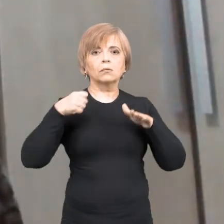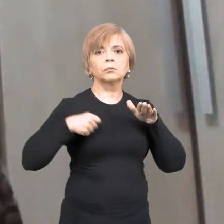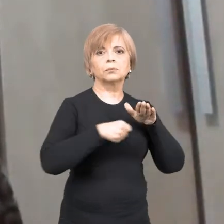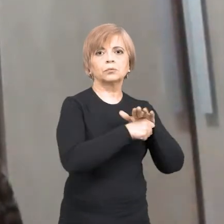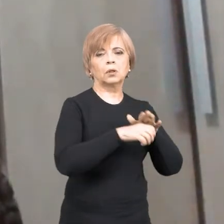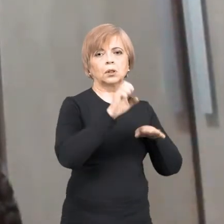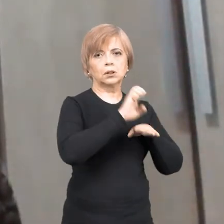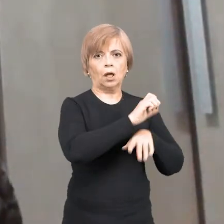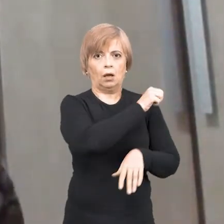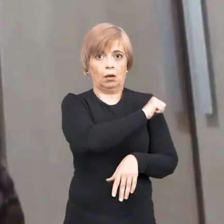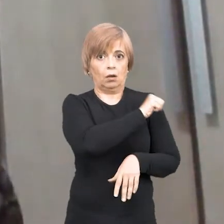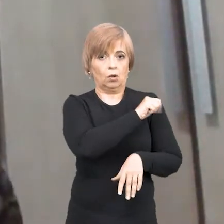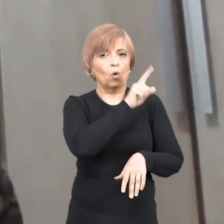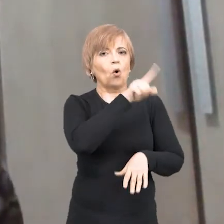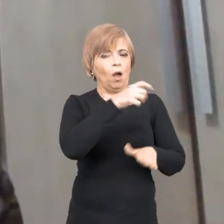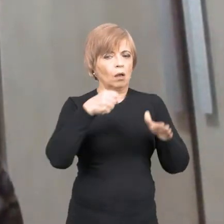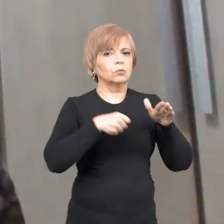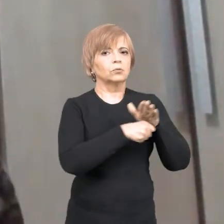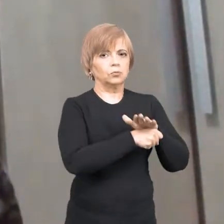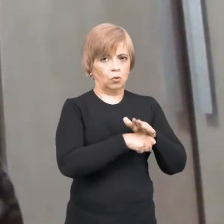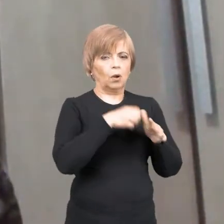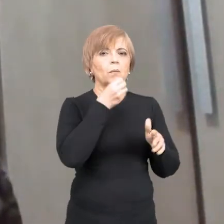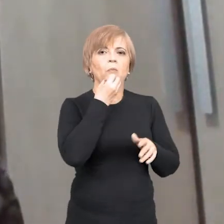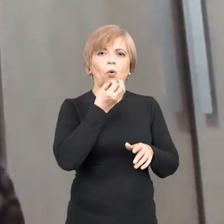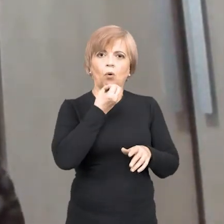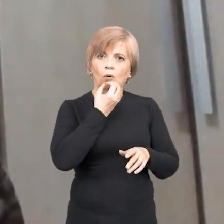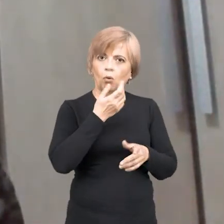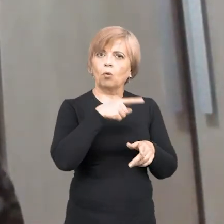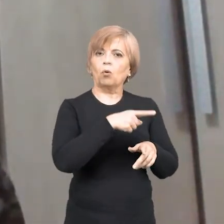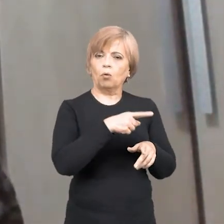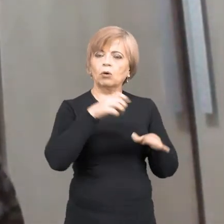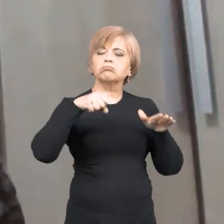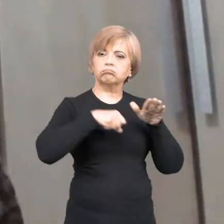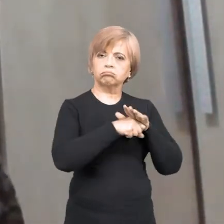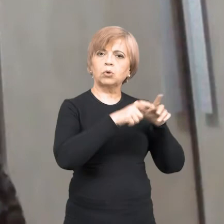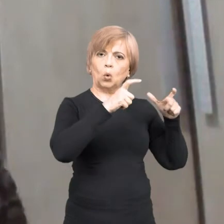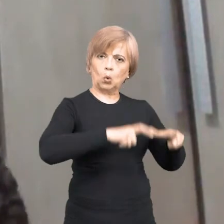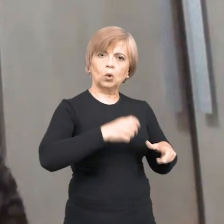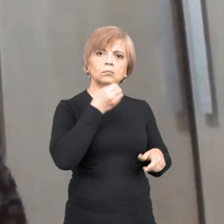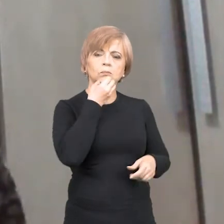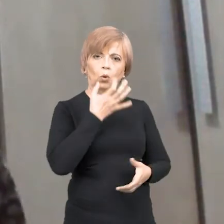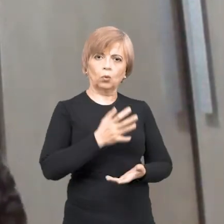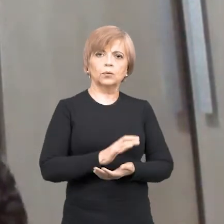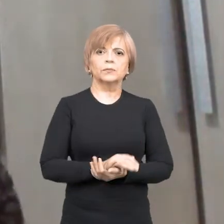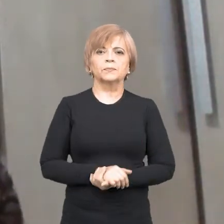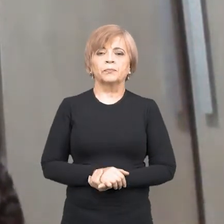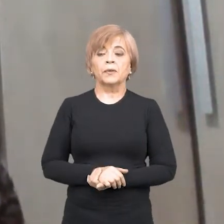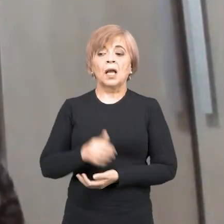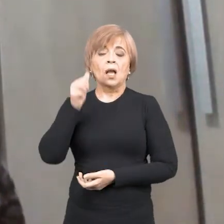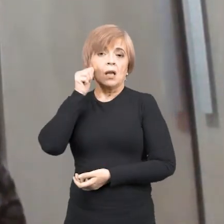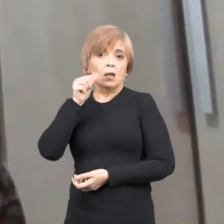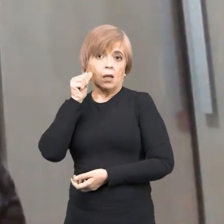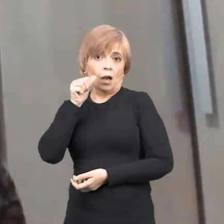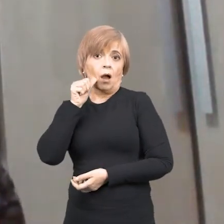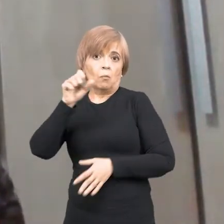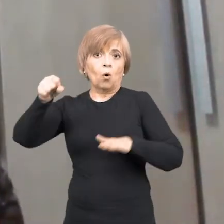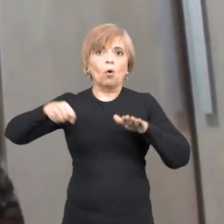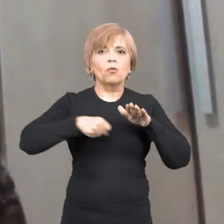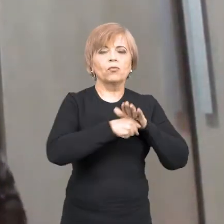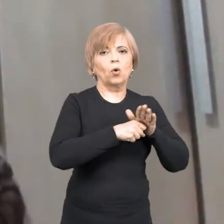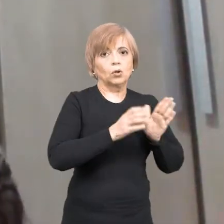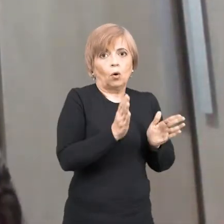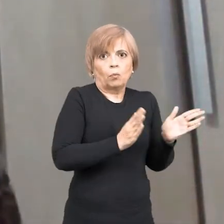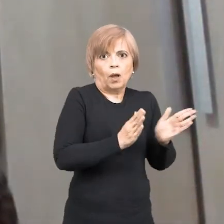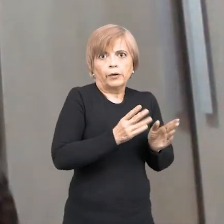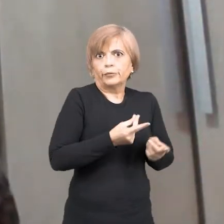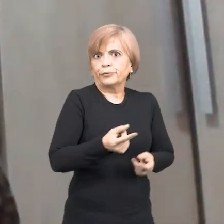nós temos no estado do Rio são condições razoáveis, boas de acolhimento, ok? E a mulher tem um período para ficar